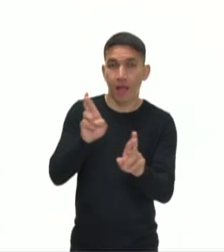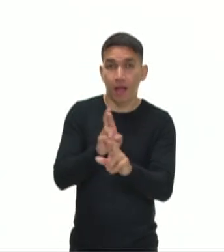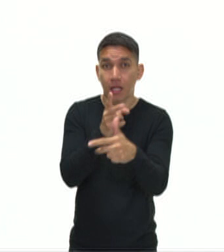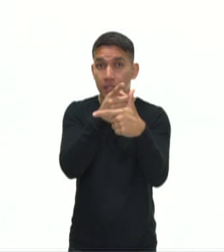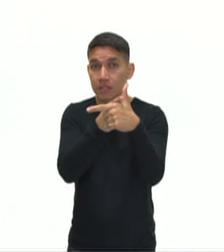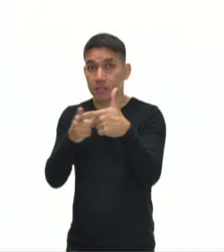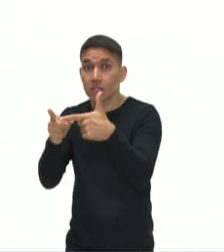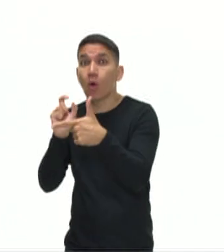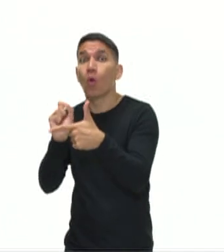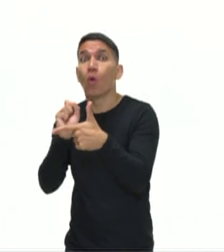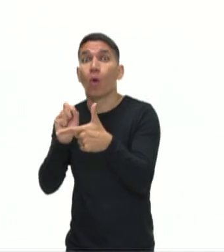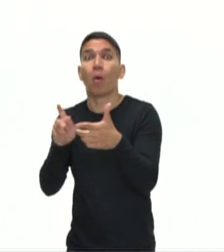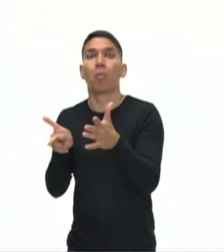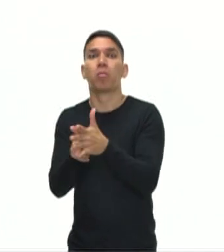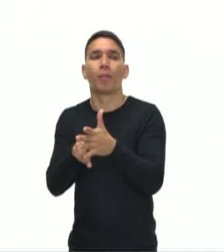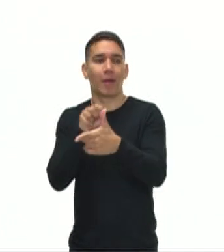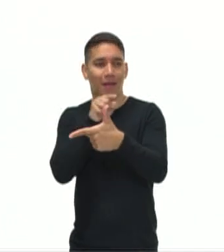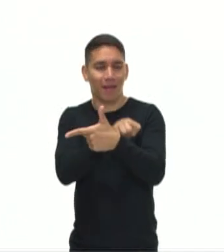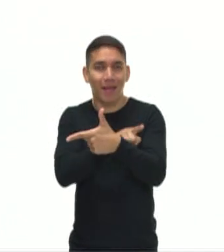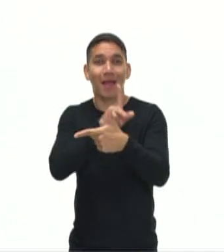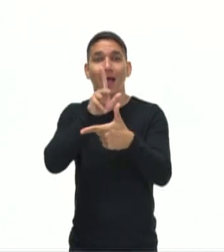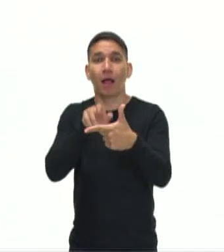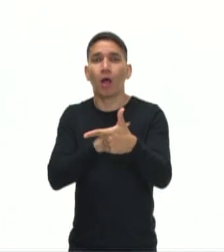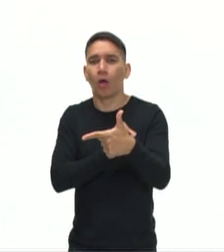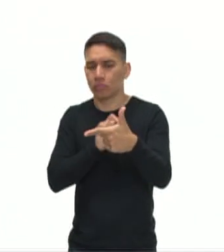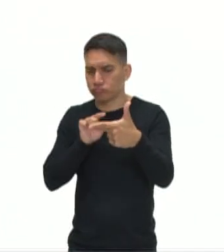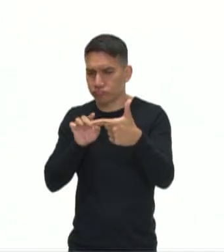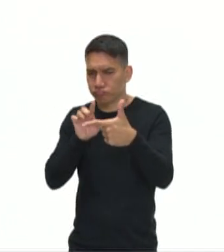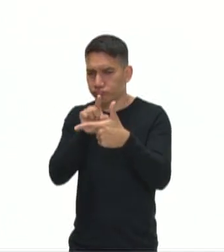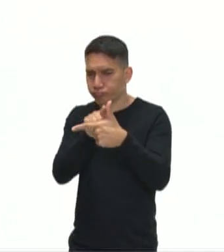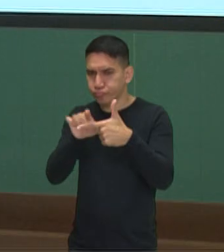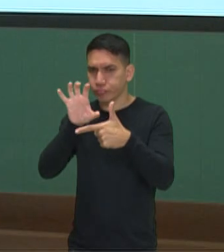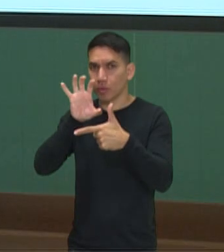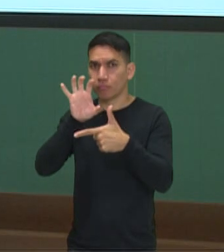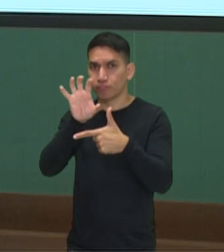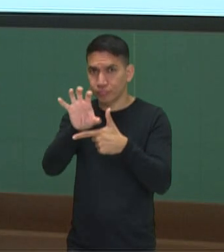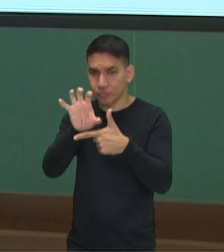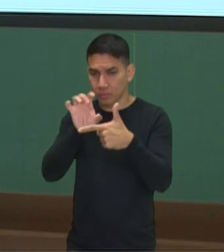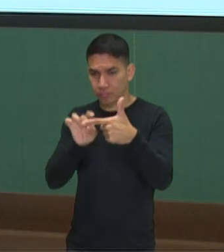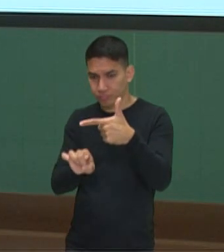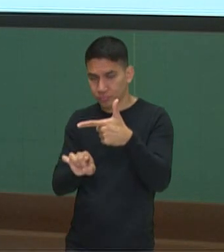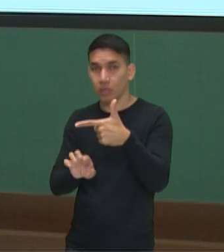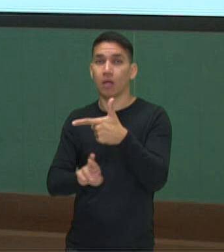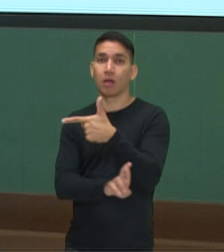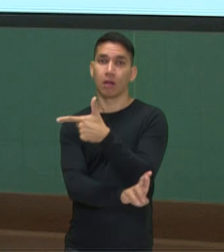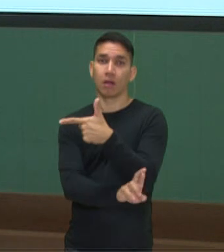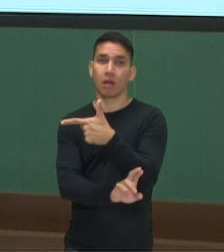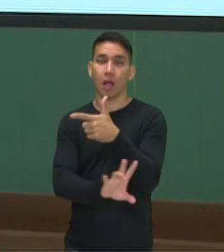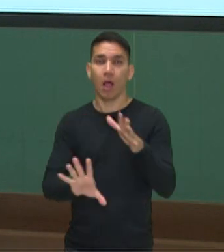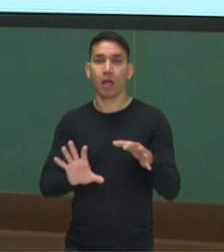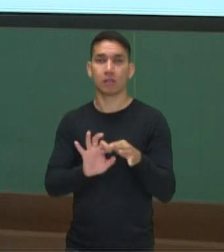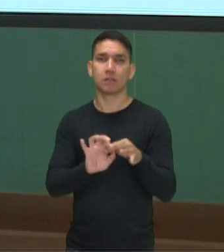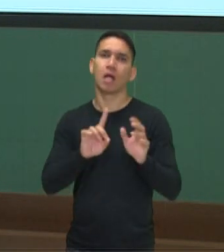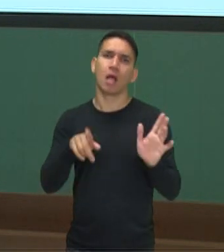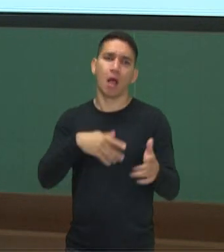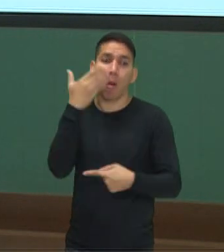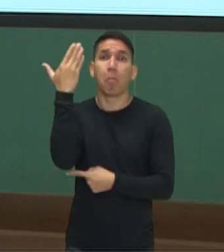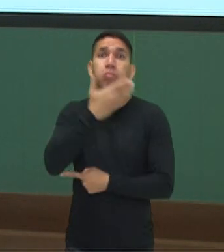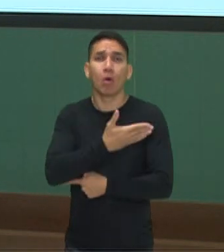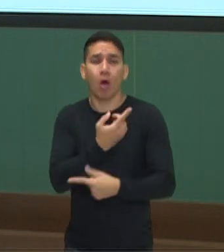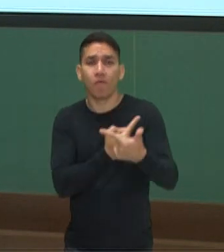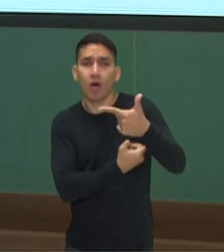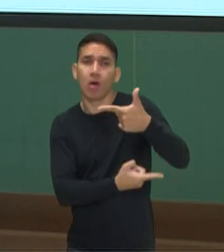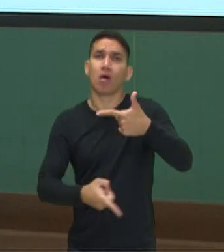divisão, que é o dividendo igual ao quociente vezes o divisor mais o resto, que é a prova real quando você faz uma divisão numérica. Ela funciona